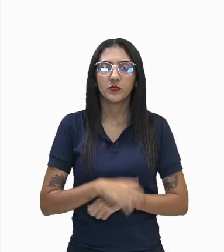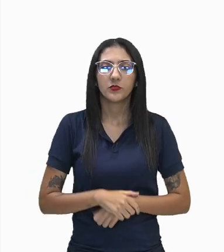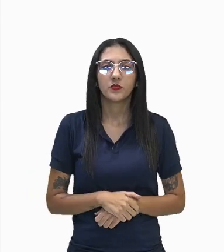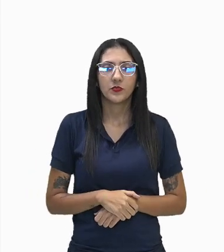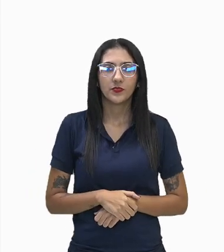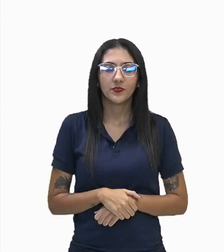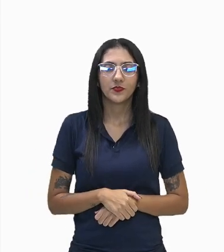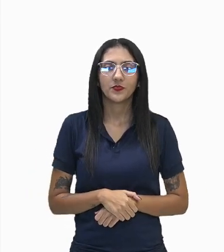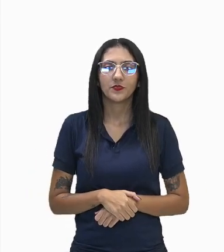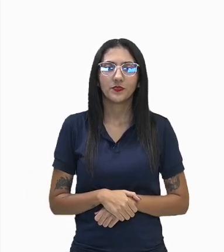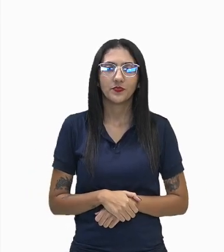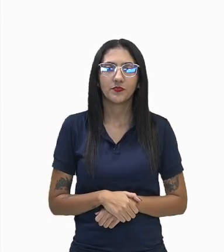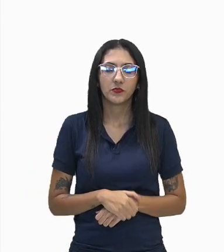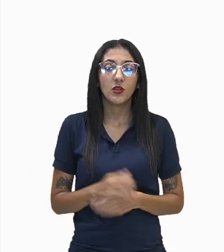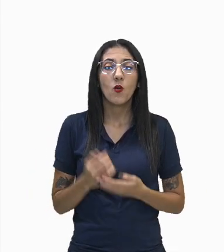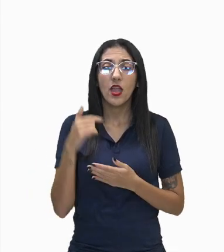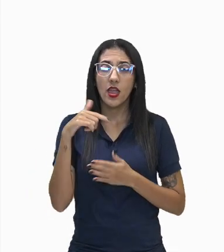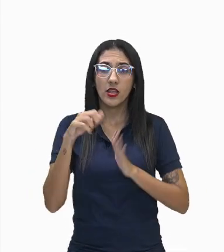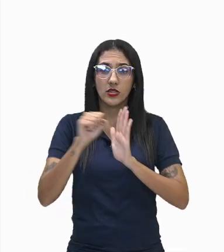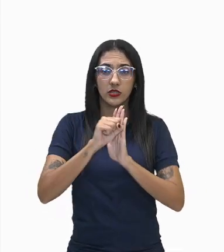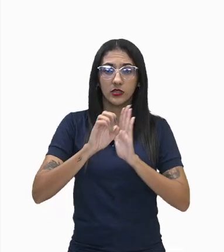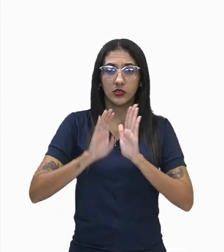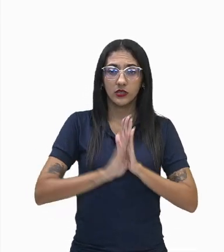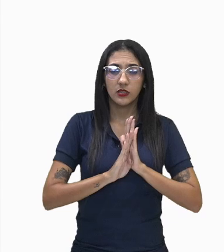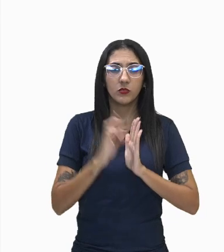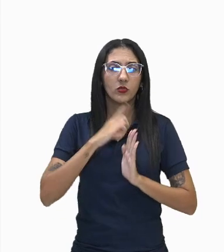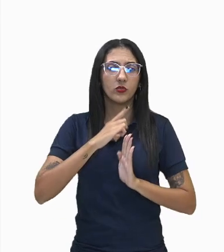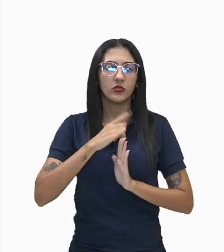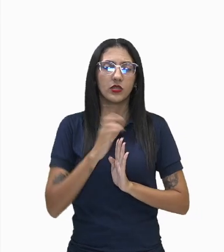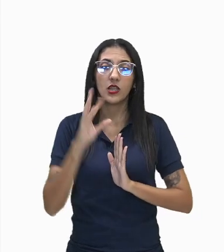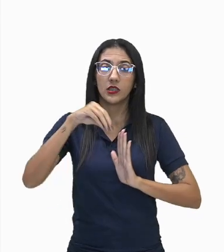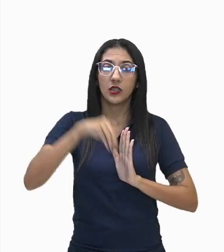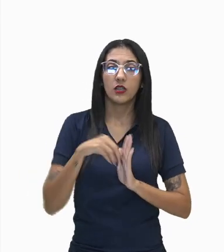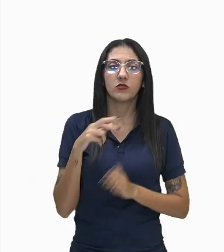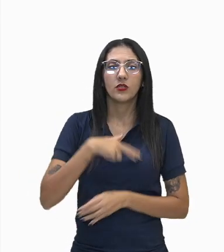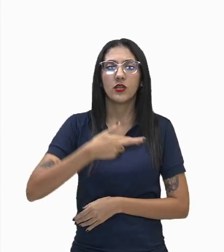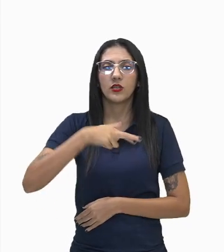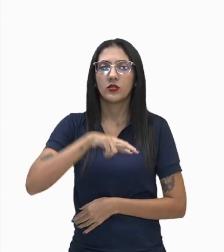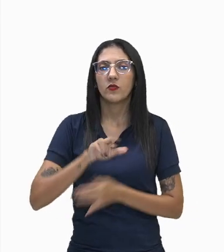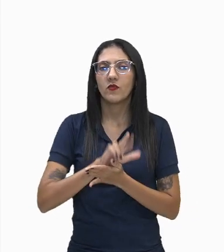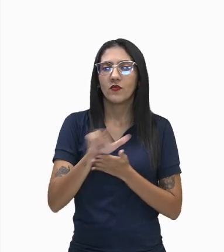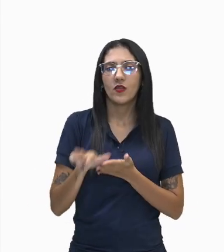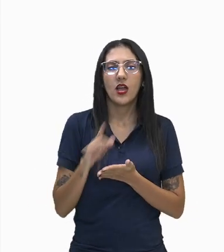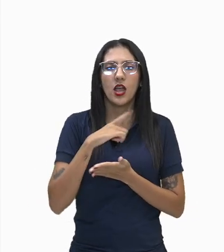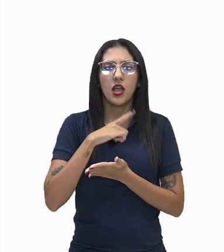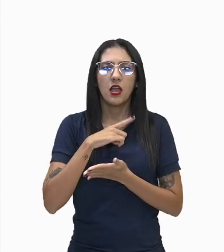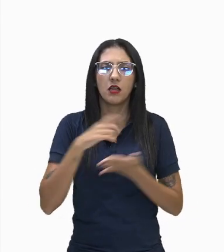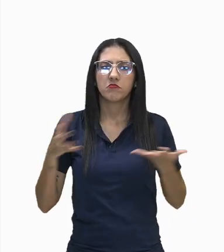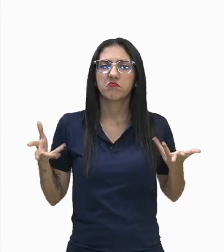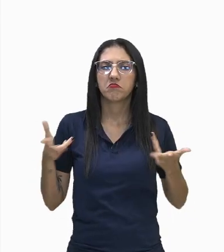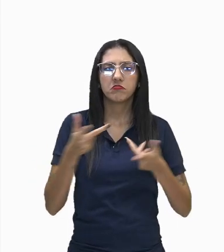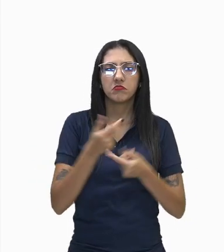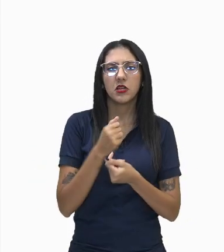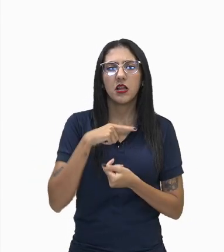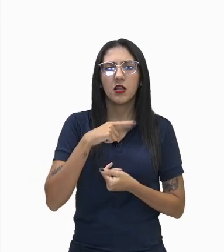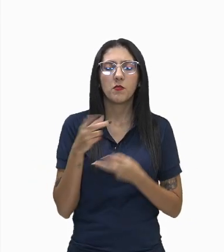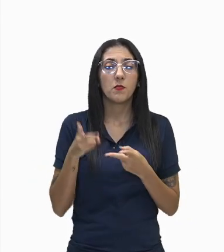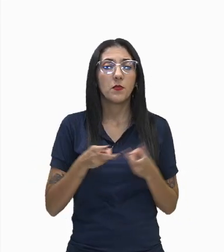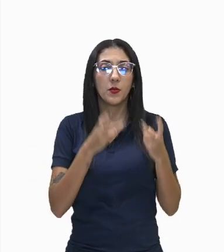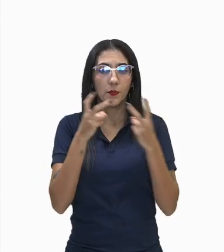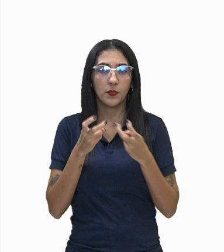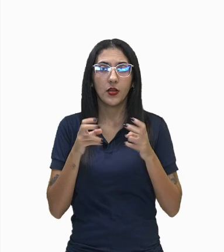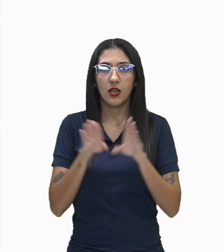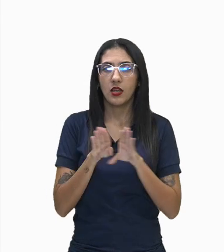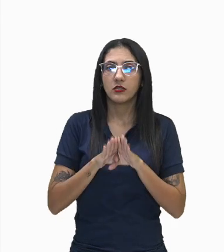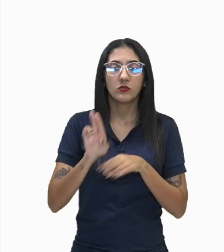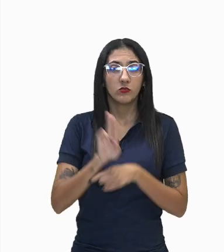simbólica. Esses símbolos que estão presentes na religião são ricamente percebidos e usados